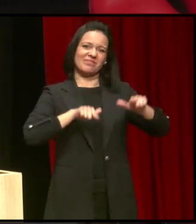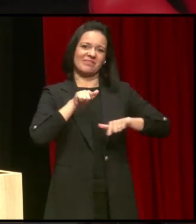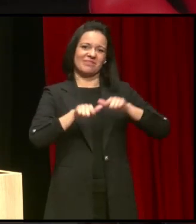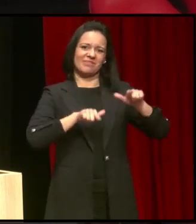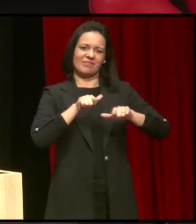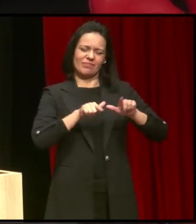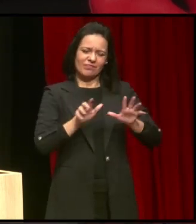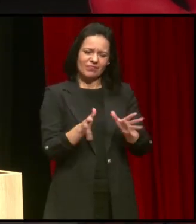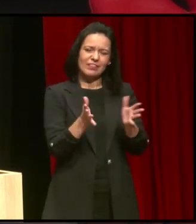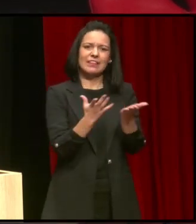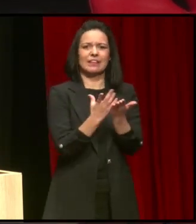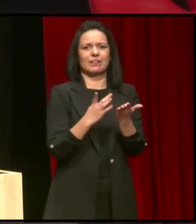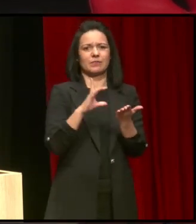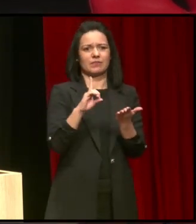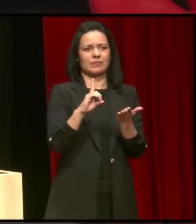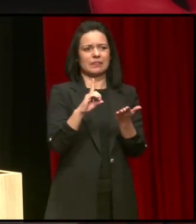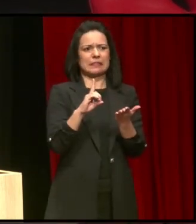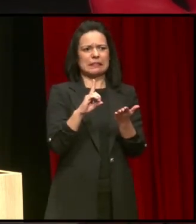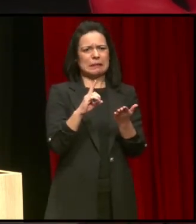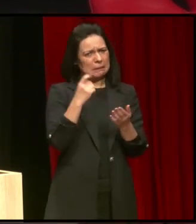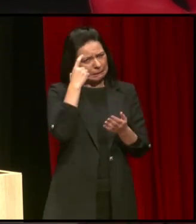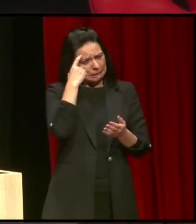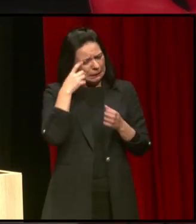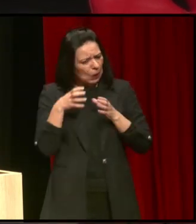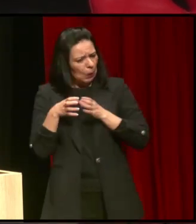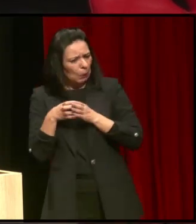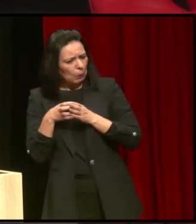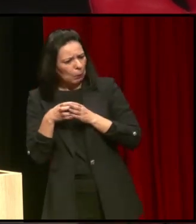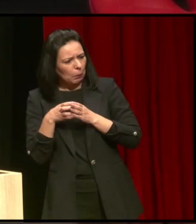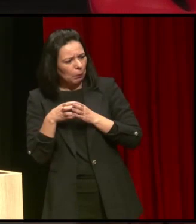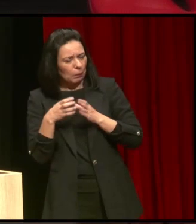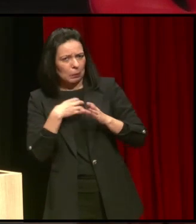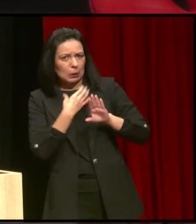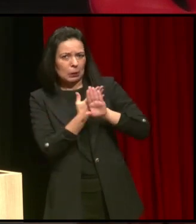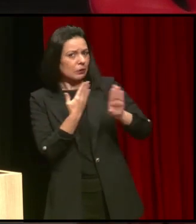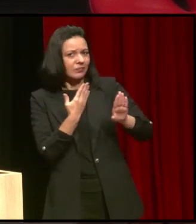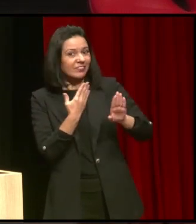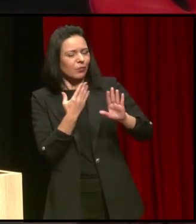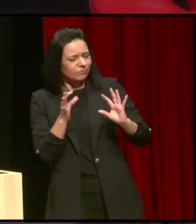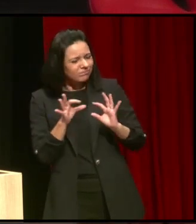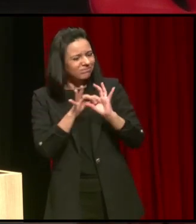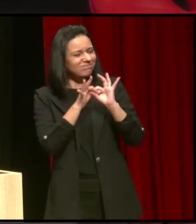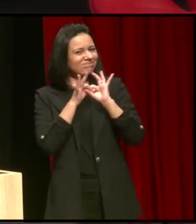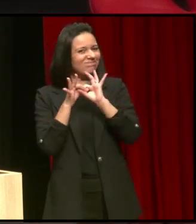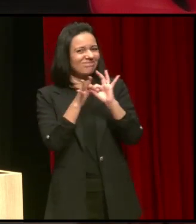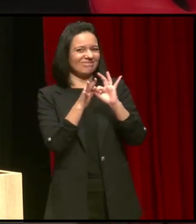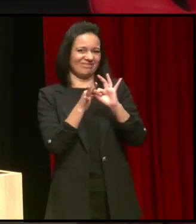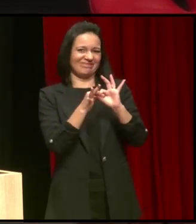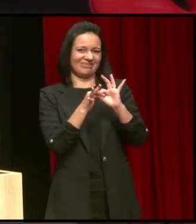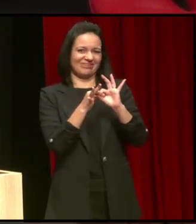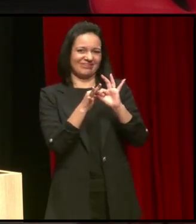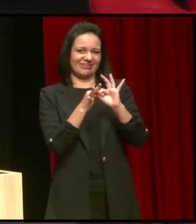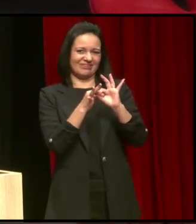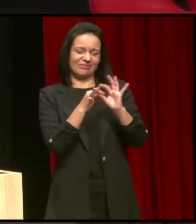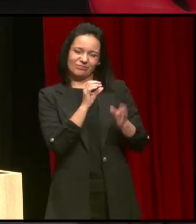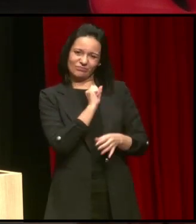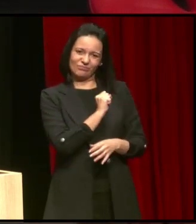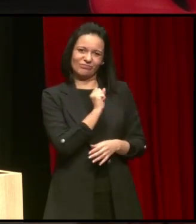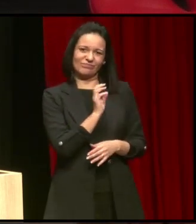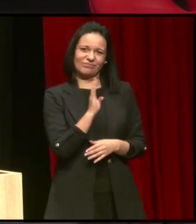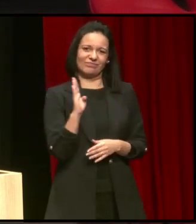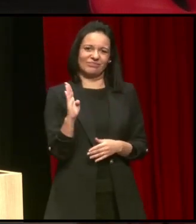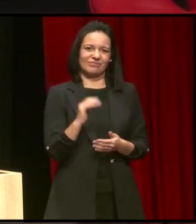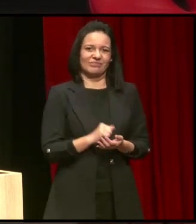Sinta-se em casa aqui, nesses dois dias, aqui está reunida a Sociedade da Bíblia. Não é um